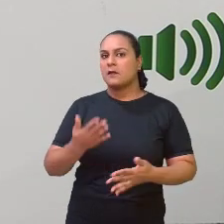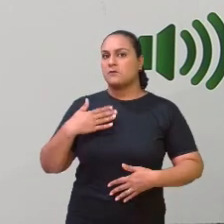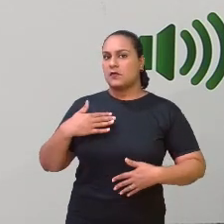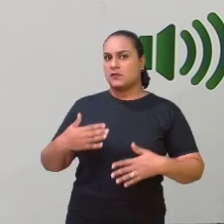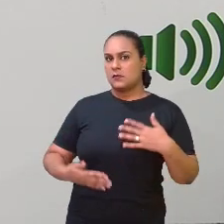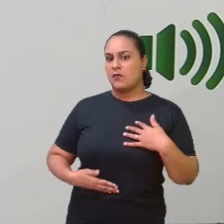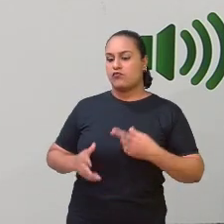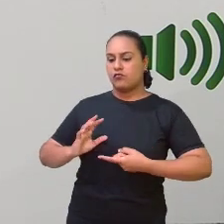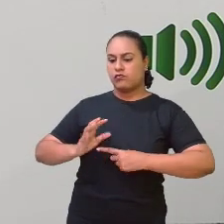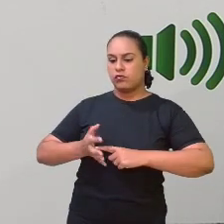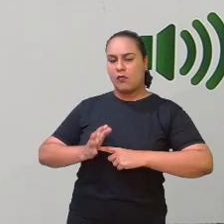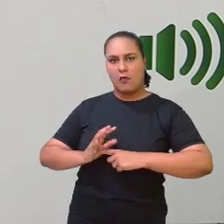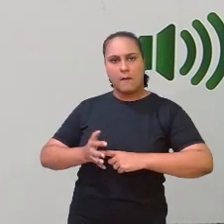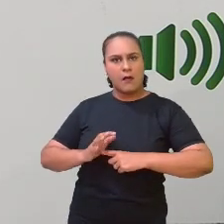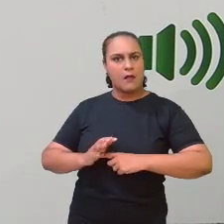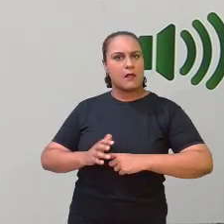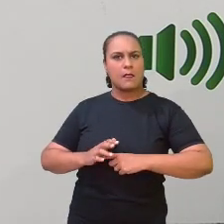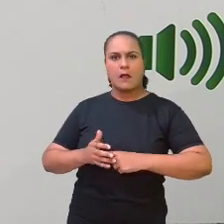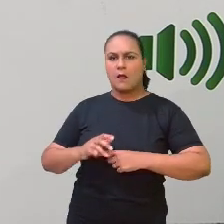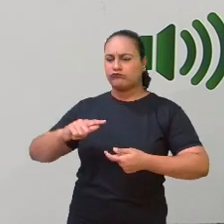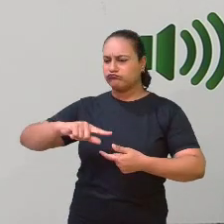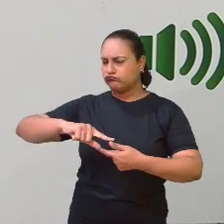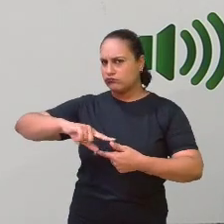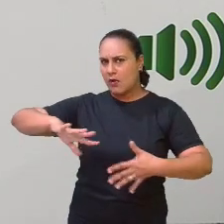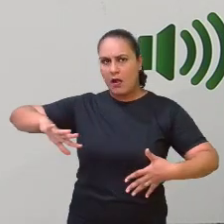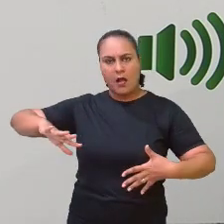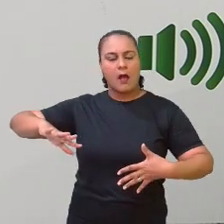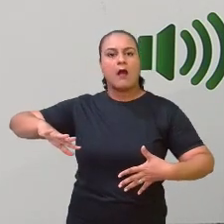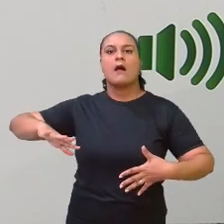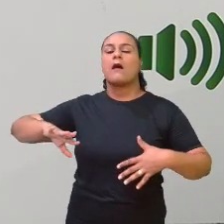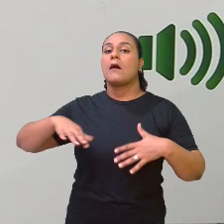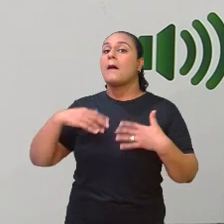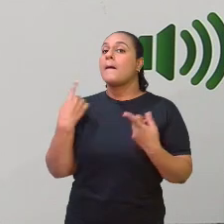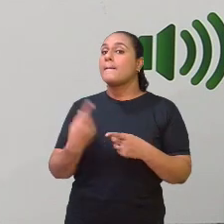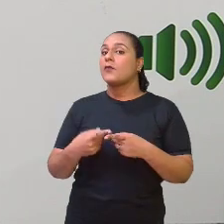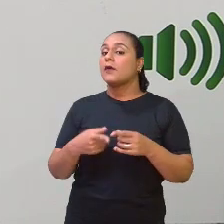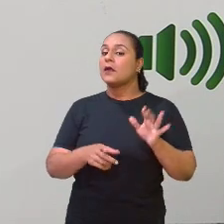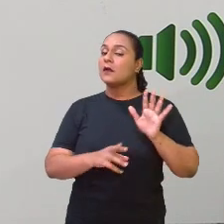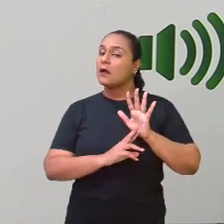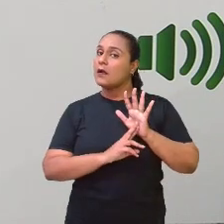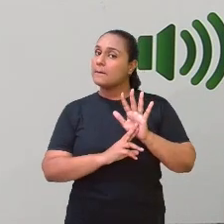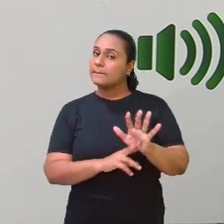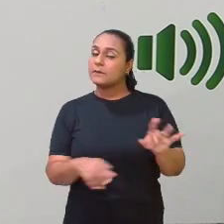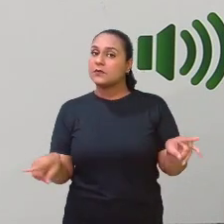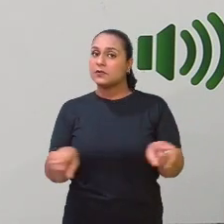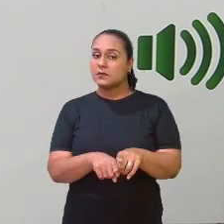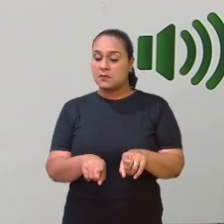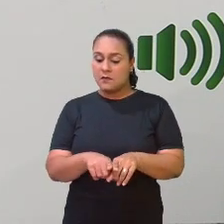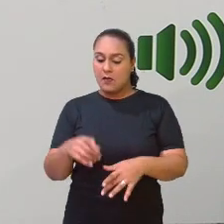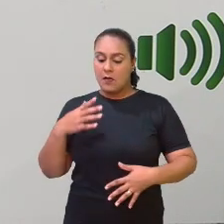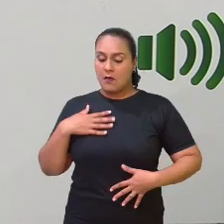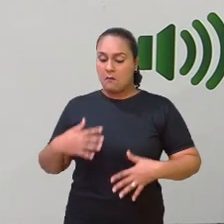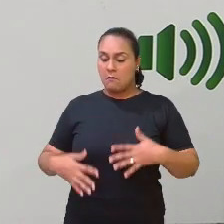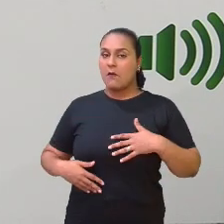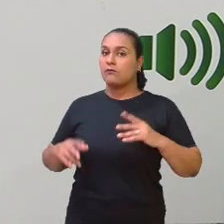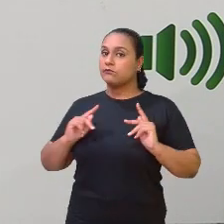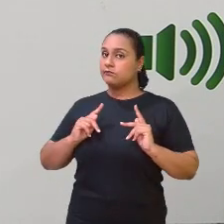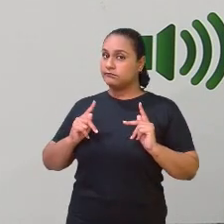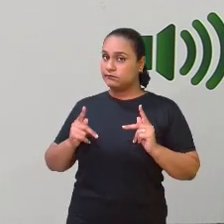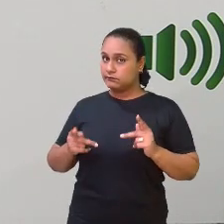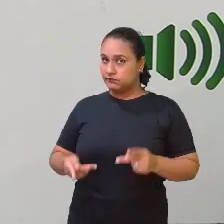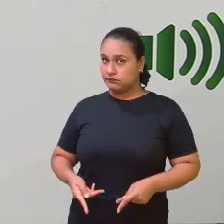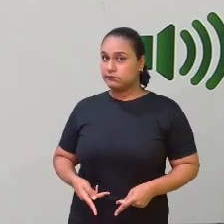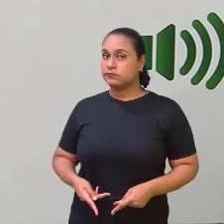máquinas ultramodernas. Então, por que isso? São representações também do corpo humano.